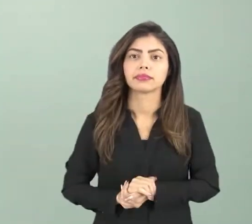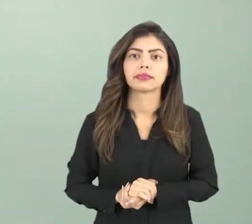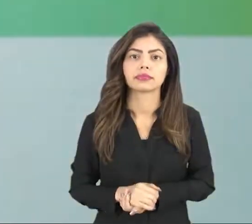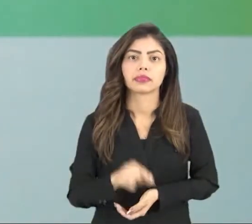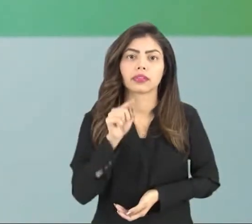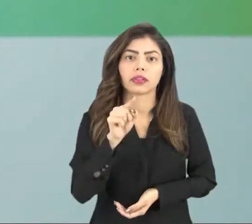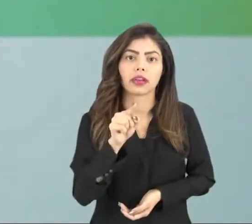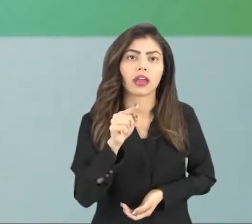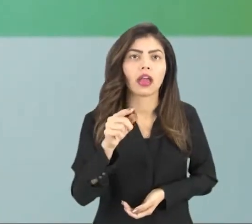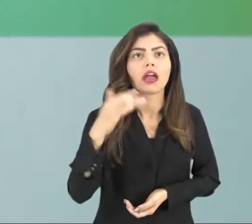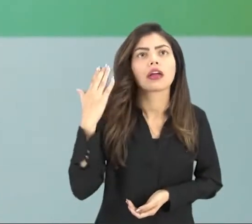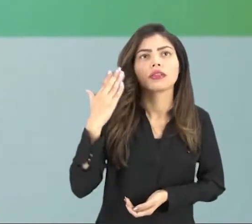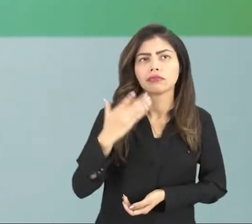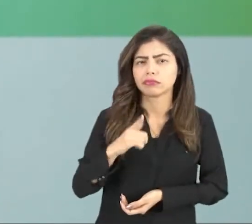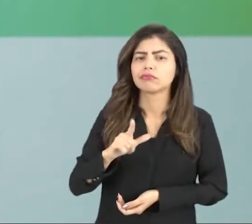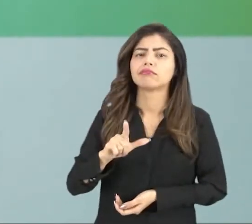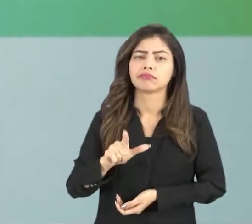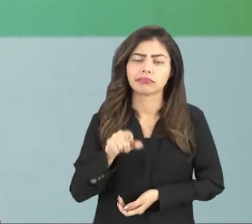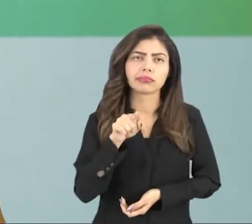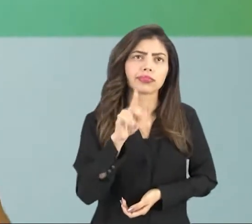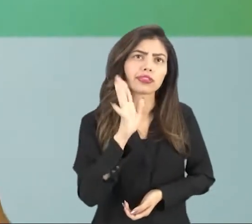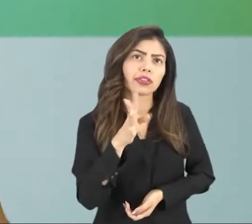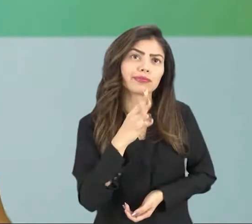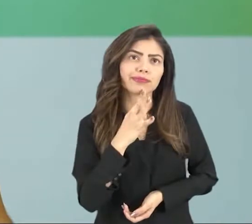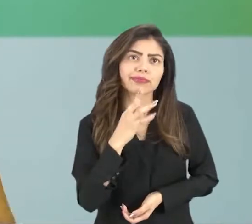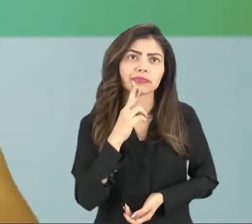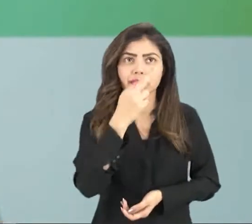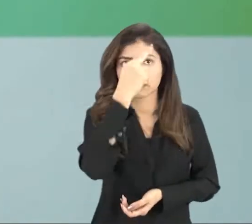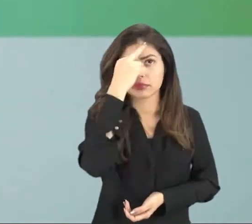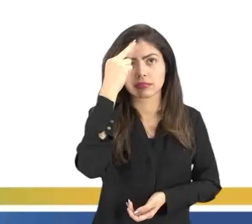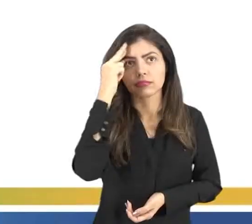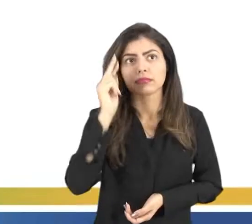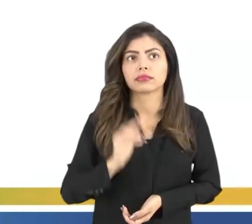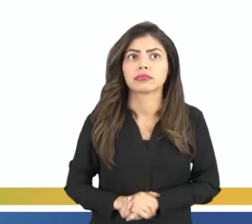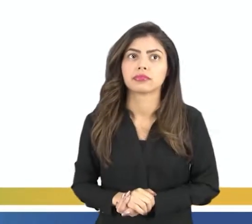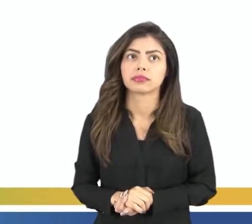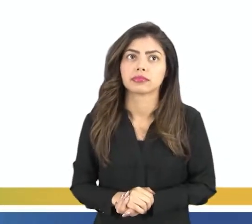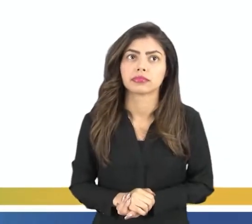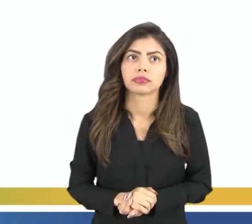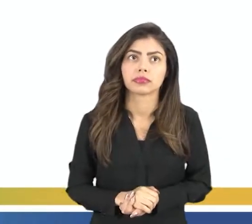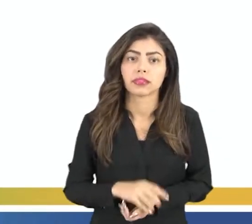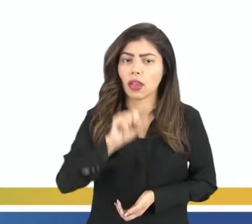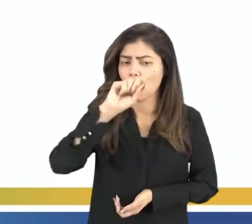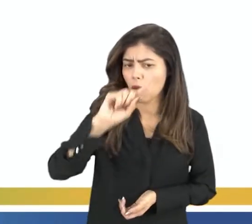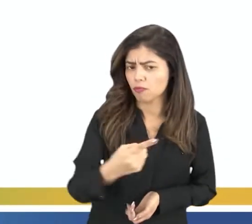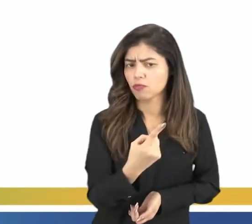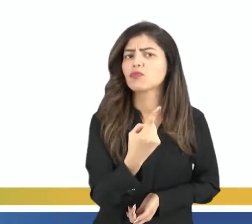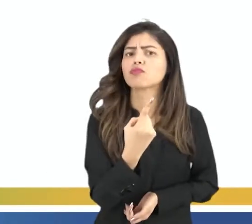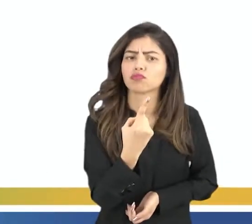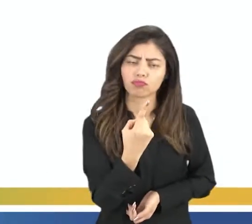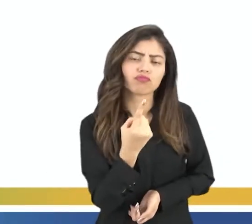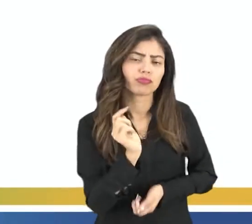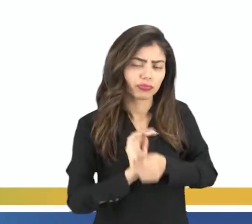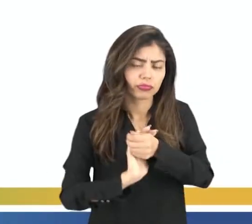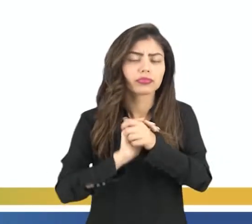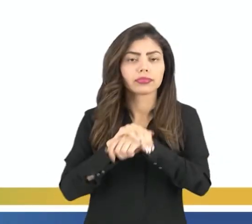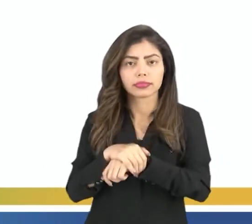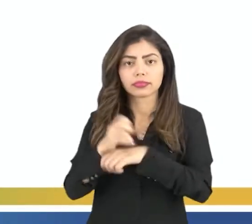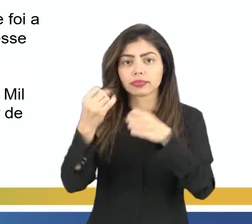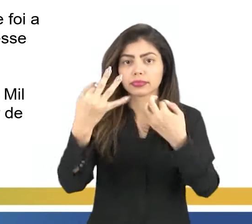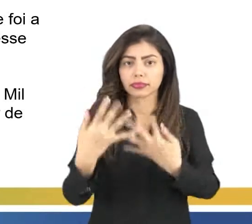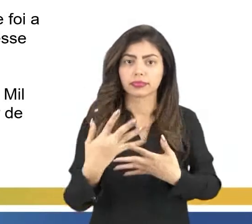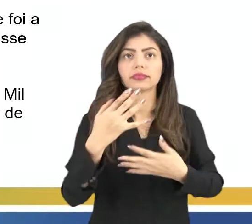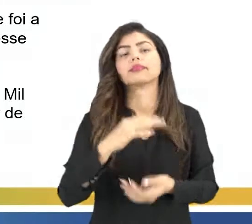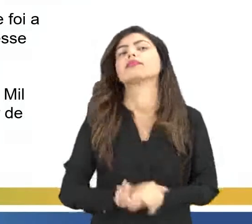certeza vocês já ouviram falar nessa história aqui. Olha lá, As Mil e Uma Noites. Se você não ouviu falar, eu vou te